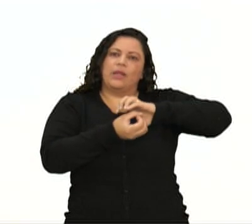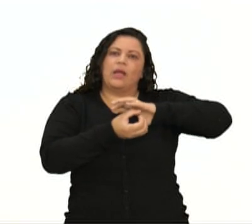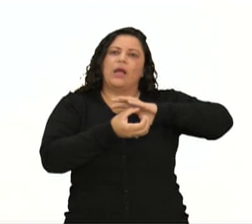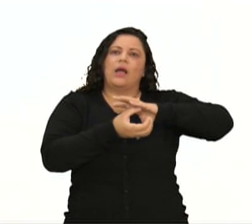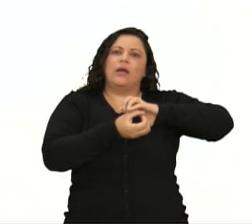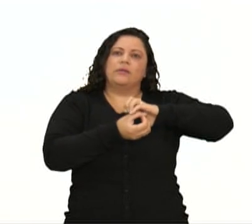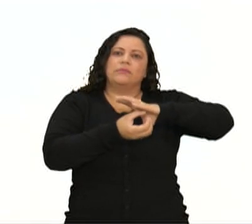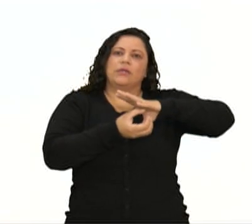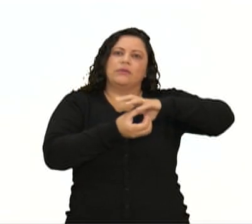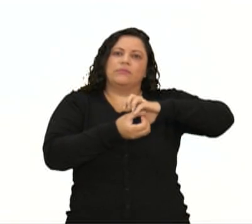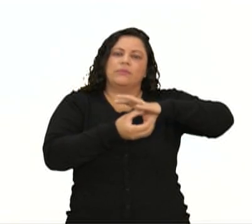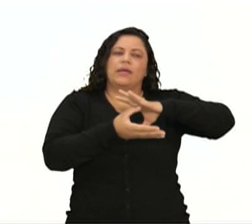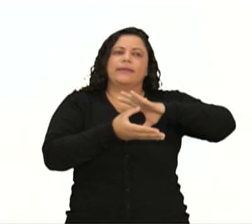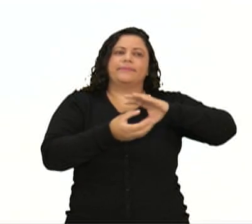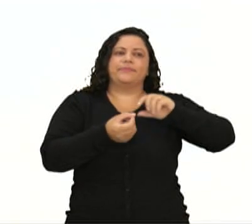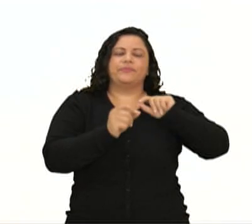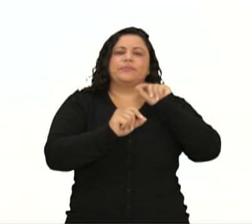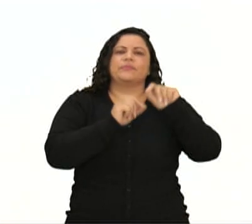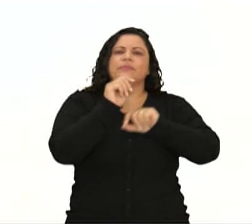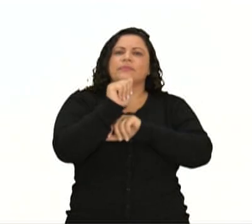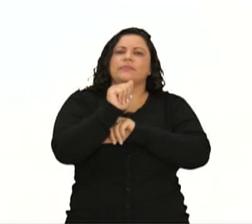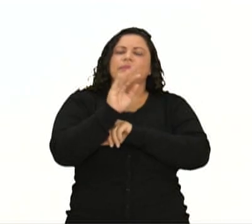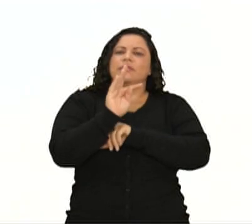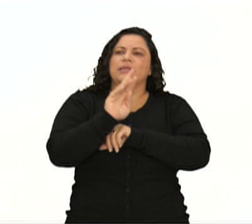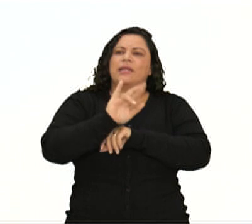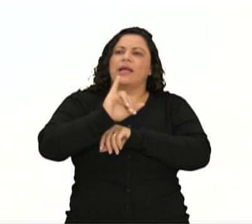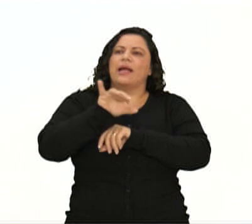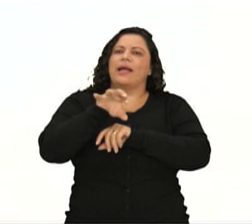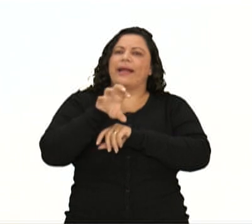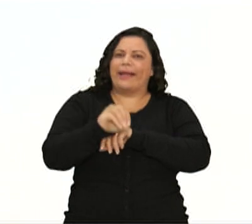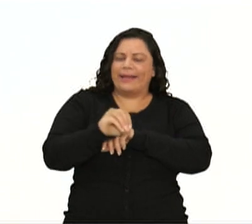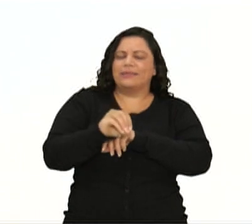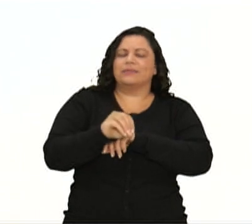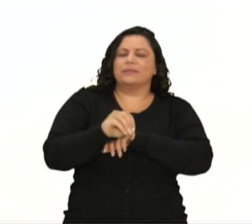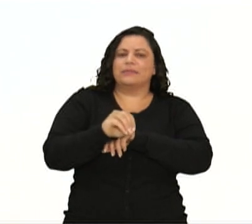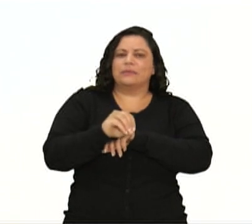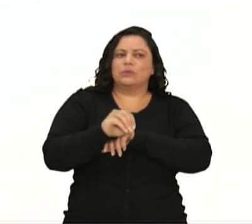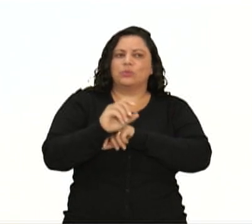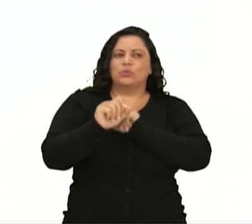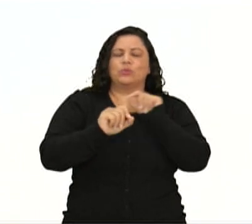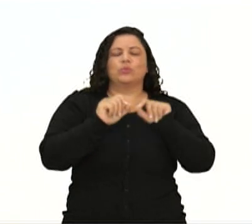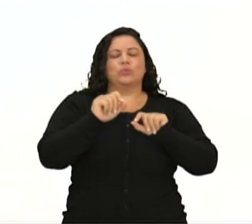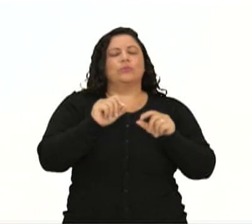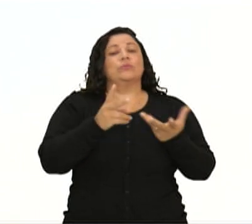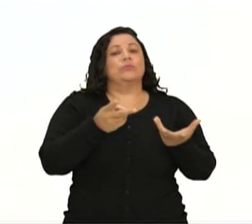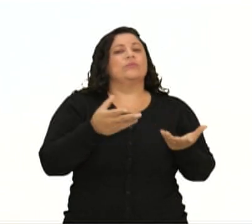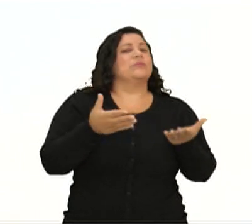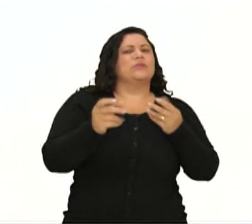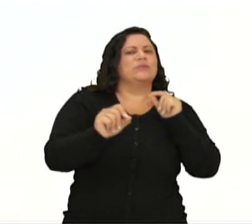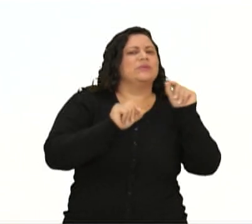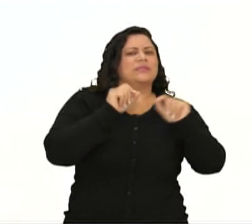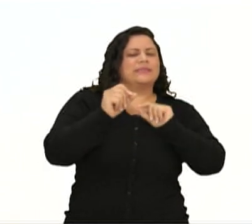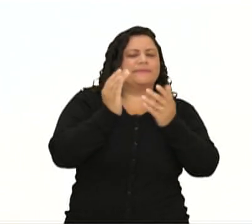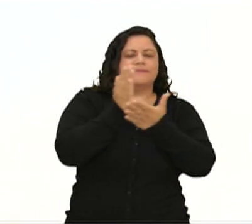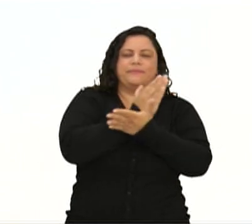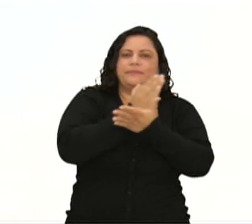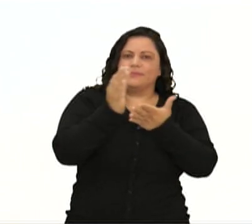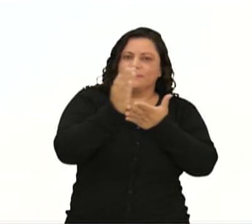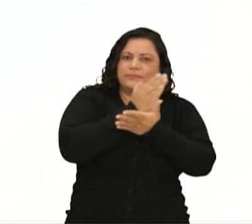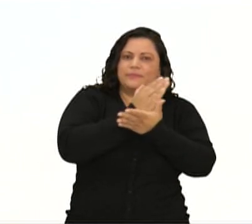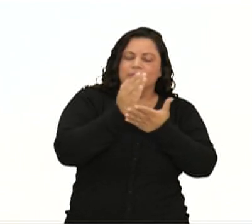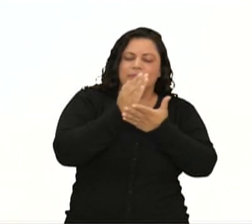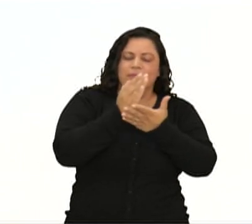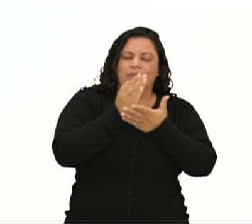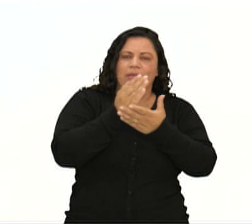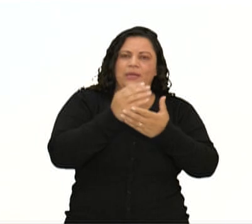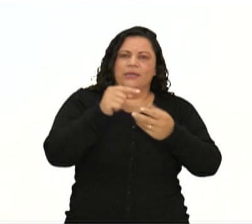Essa válvula chamada átrio ventricular, como o nome já sugere, né, átrio ventricular, ela está dividindo o átrio do